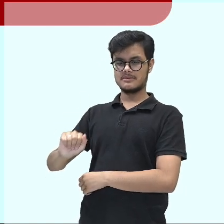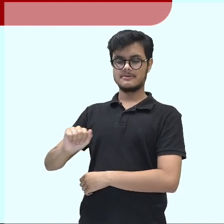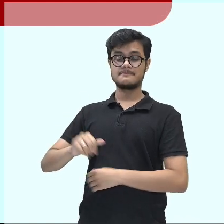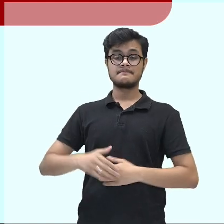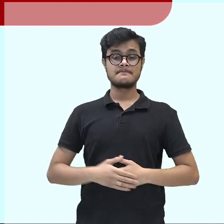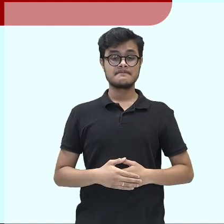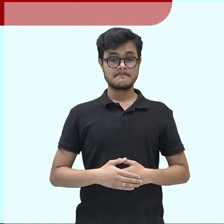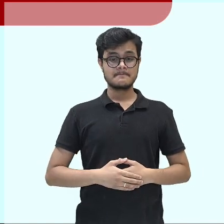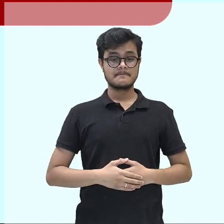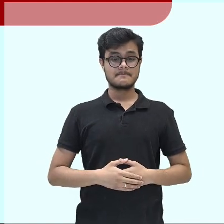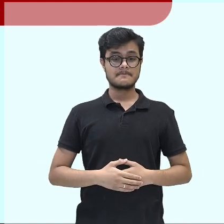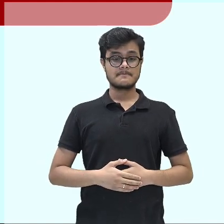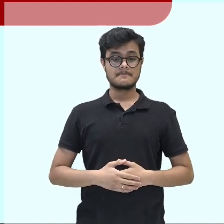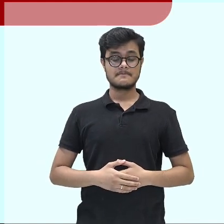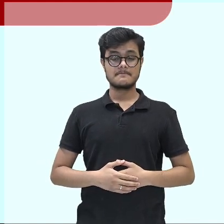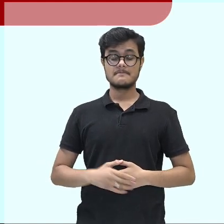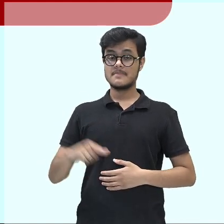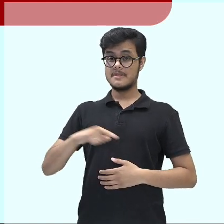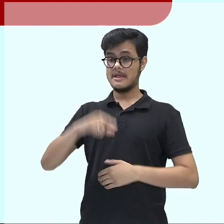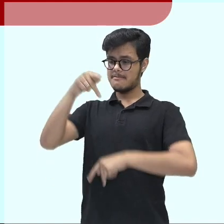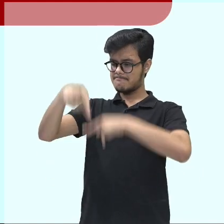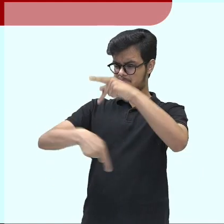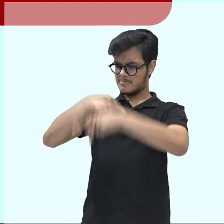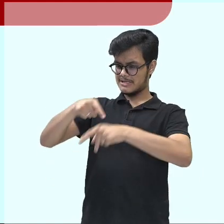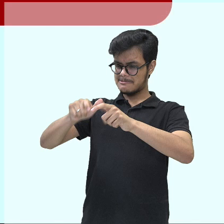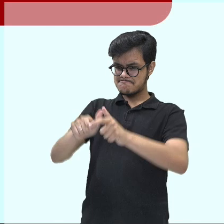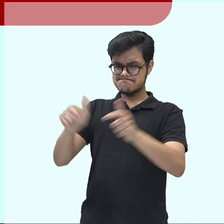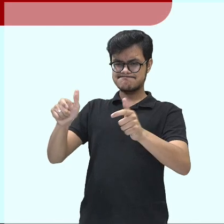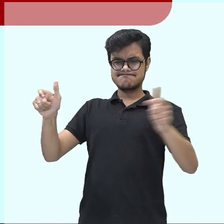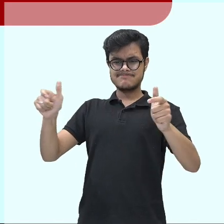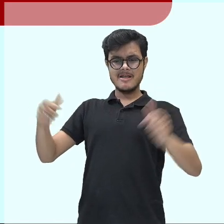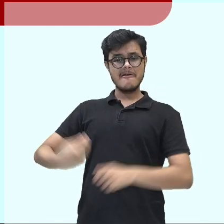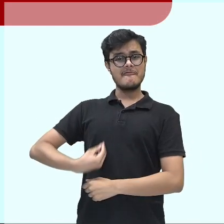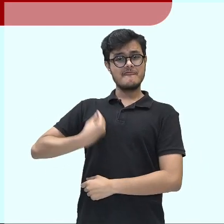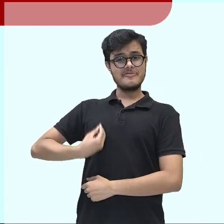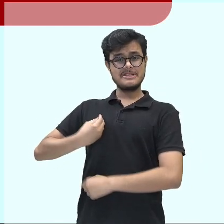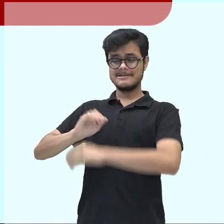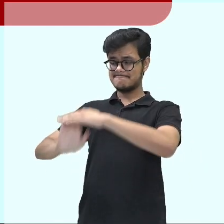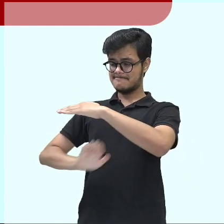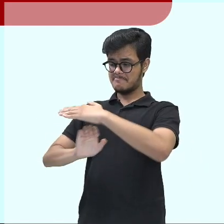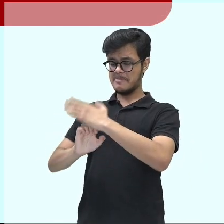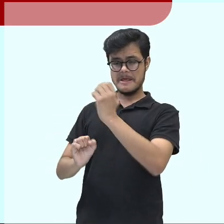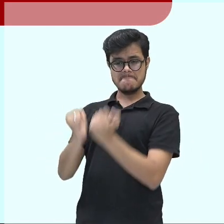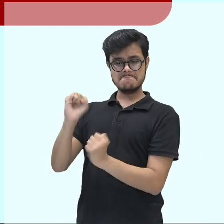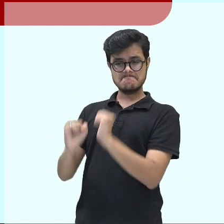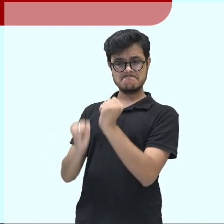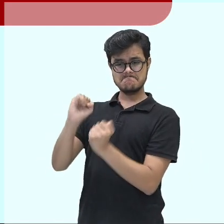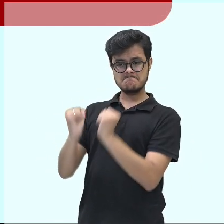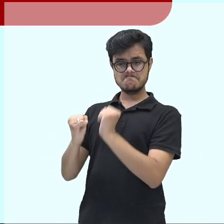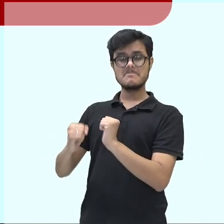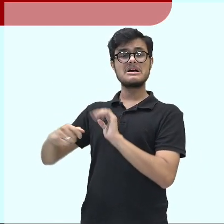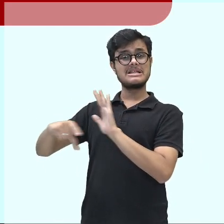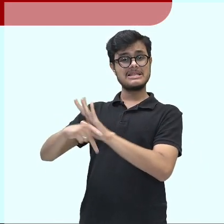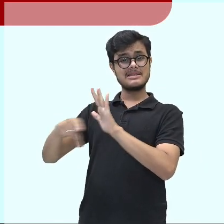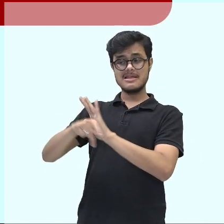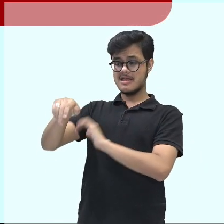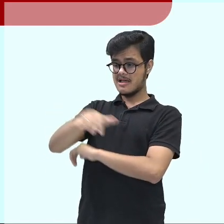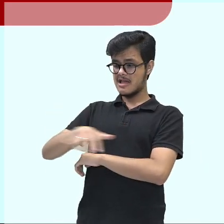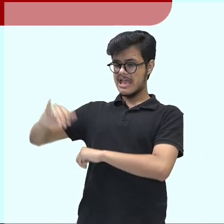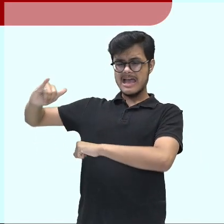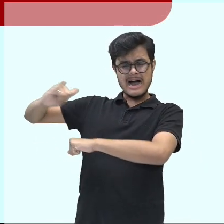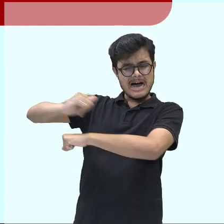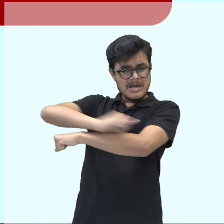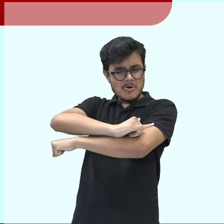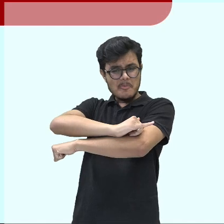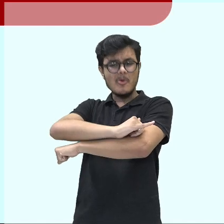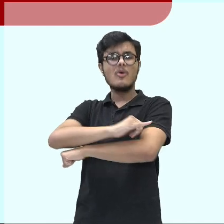Ela concentra a maior população, as maiores indústrias, né? Nós temos aí os principais portos, aeroportos,